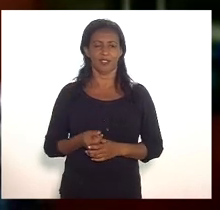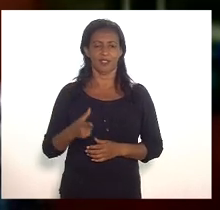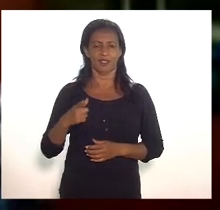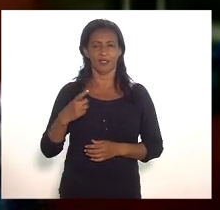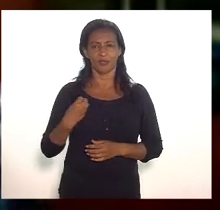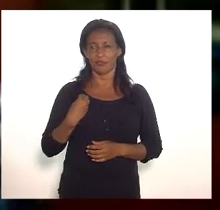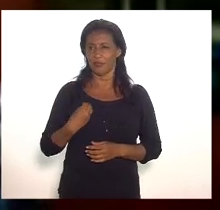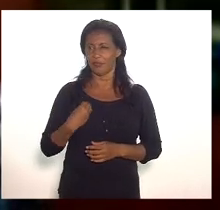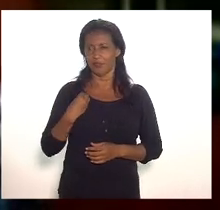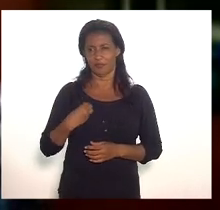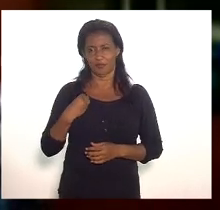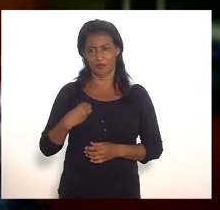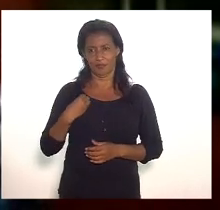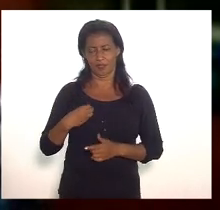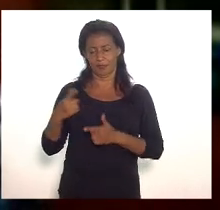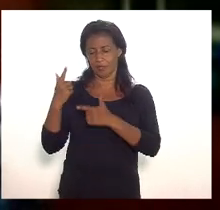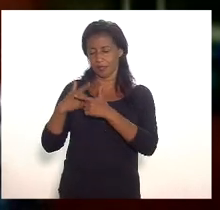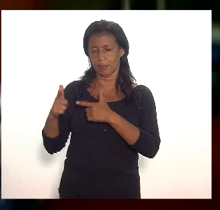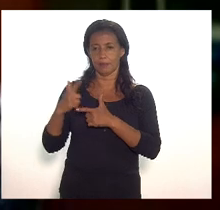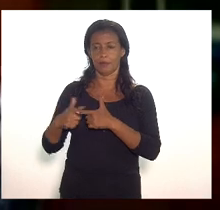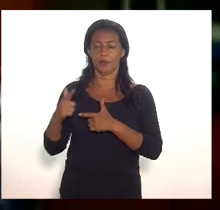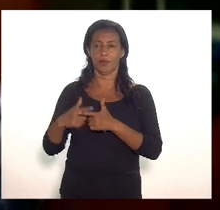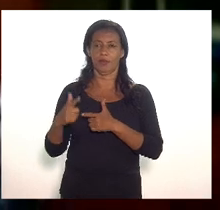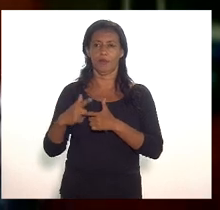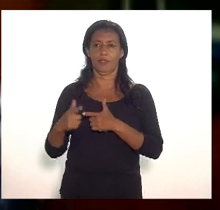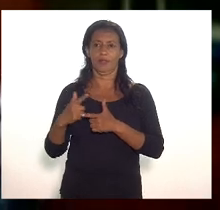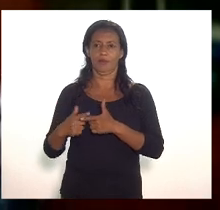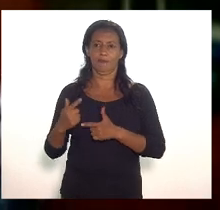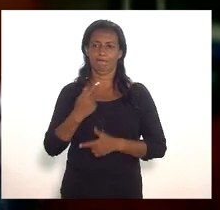vive essa situação de desgoverno.